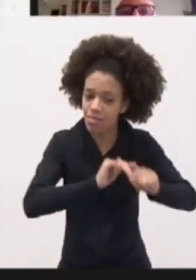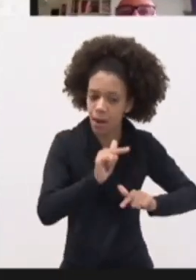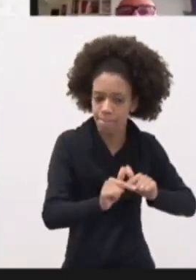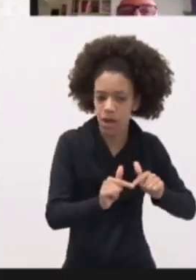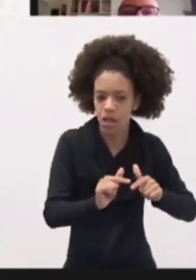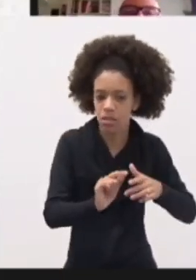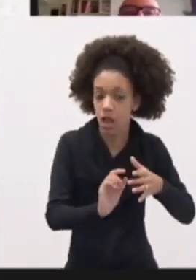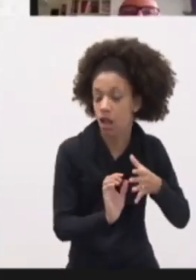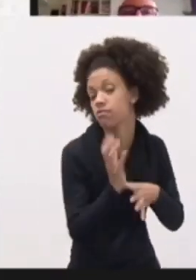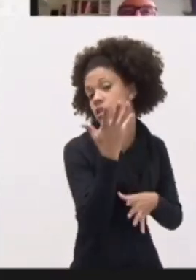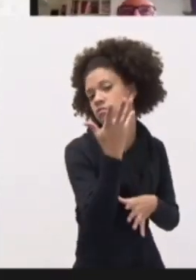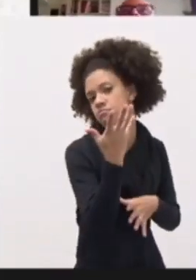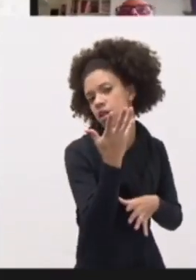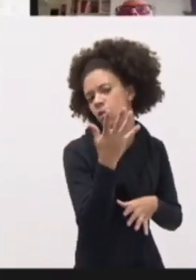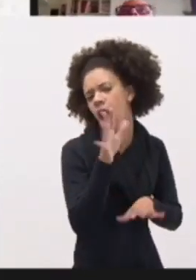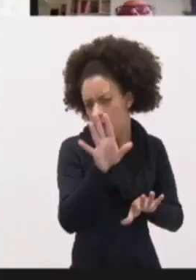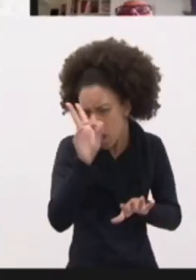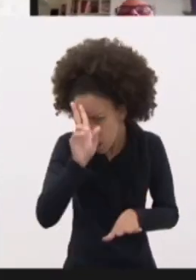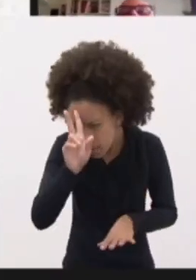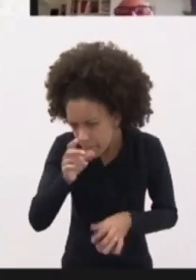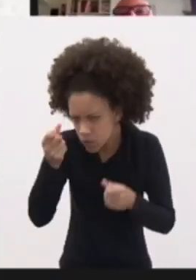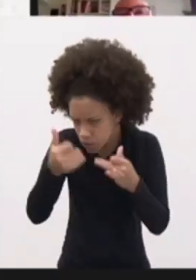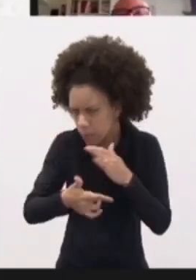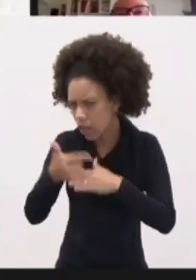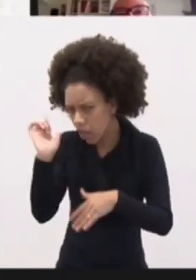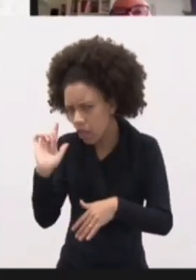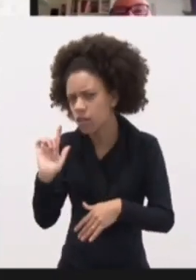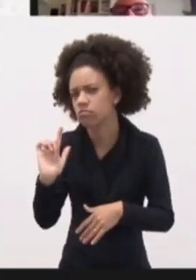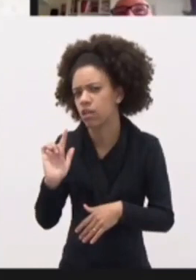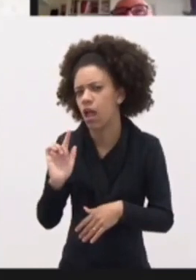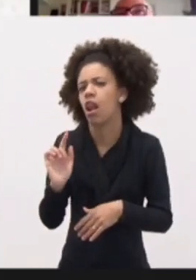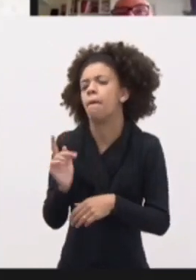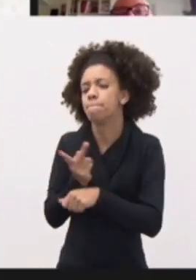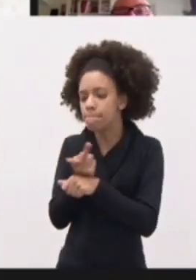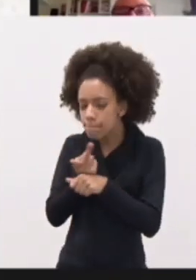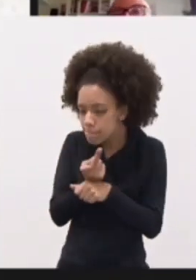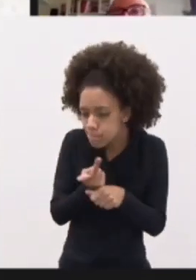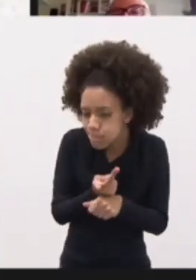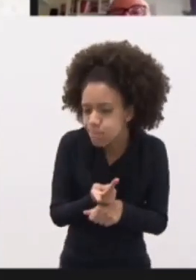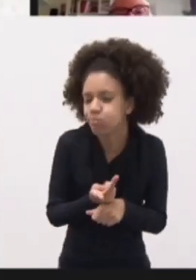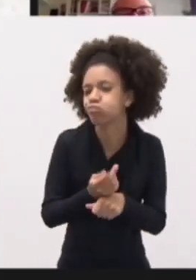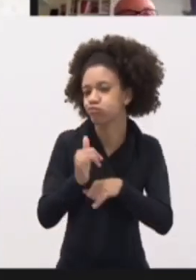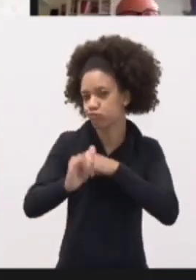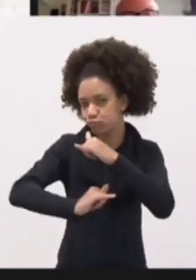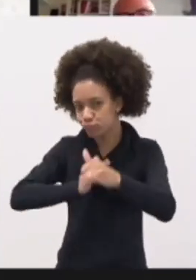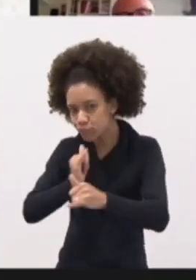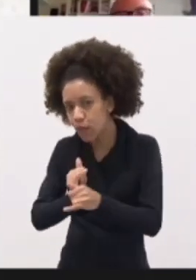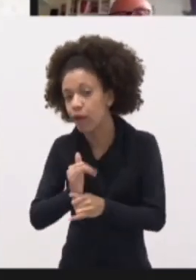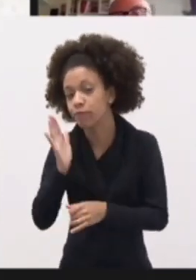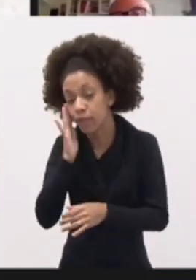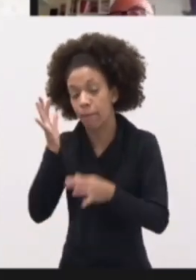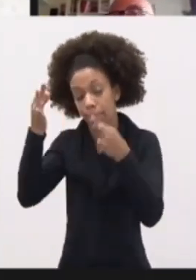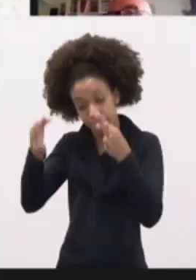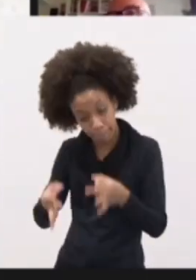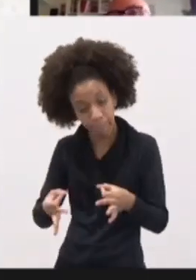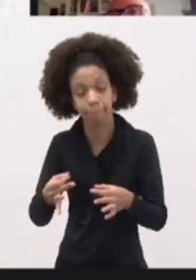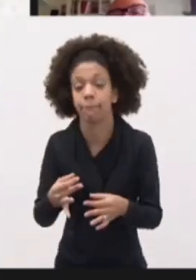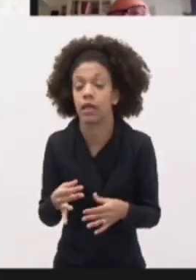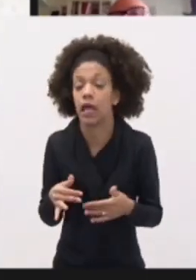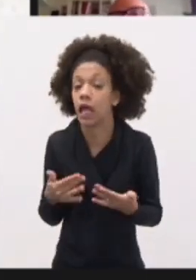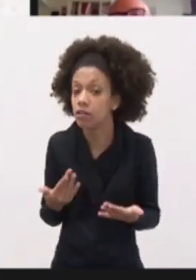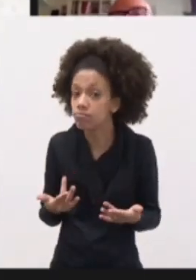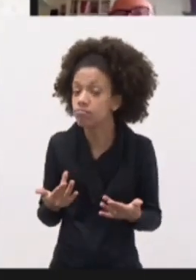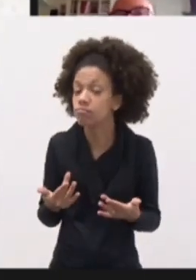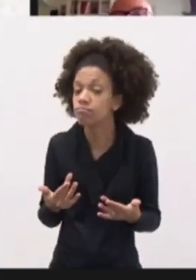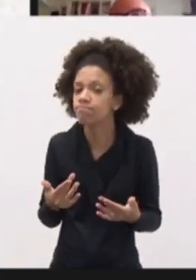criação. Lembra quando eu expliquei que ela precisou buscar sites, saber se está tudo certinho lá dentro com aquele site, se é apropriado, se não é? Isso